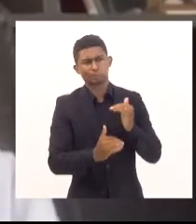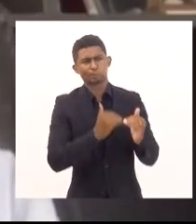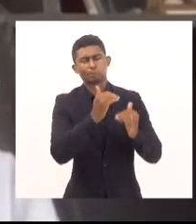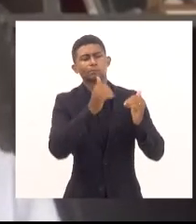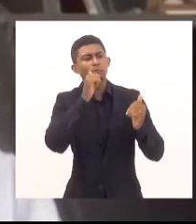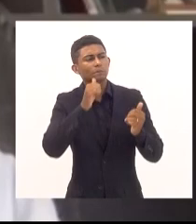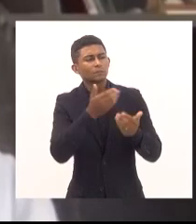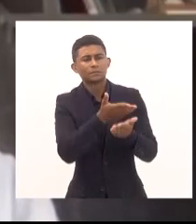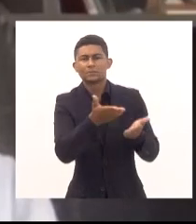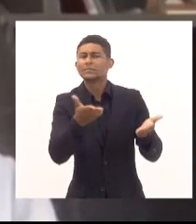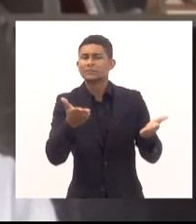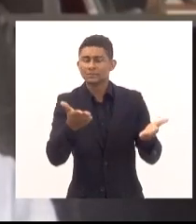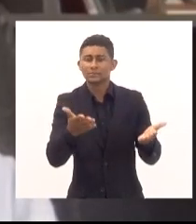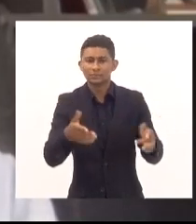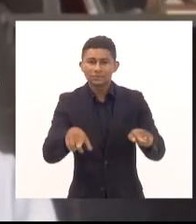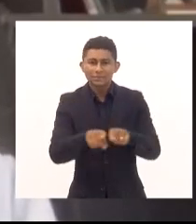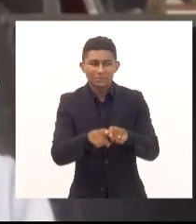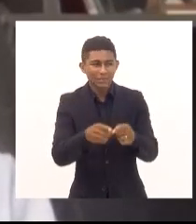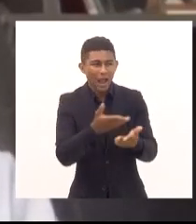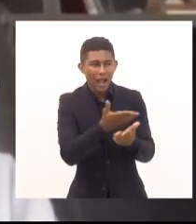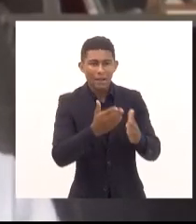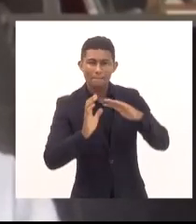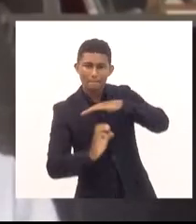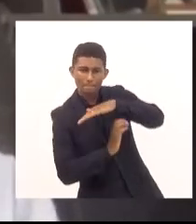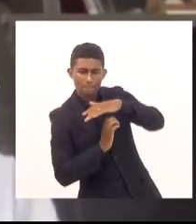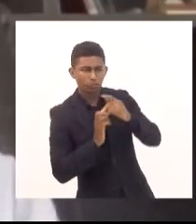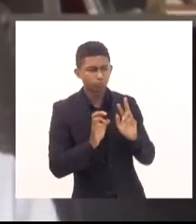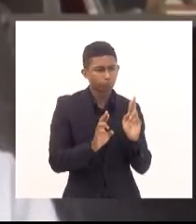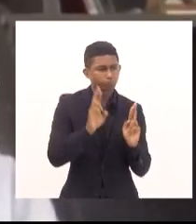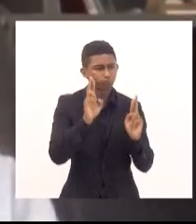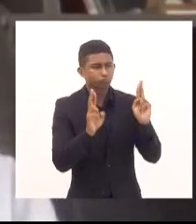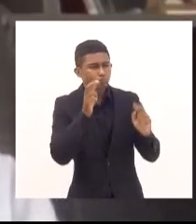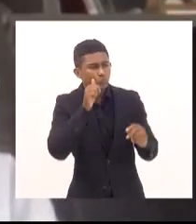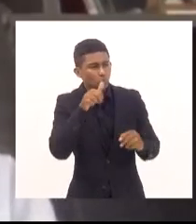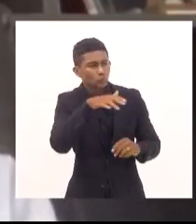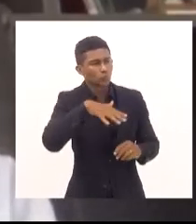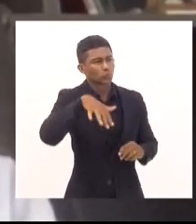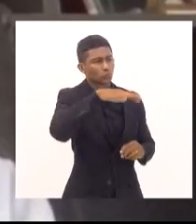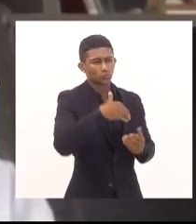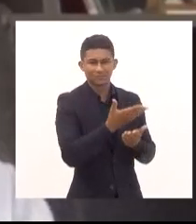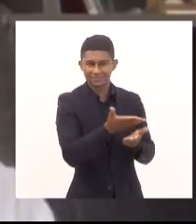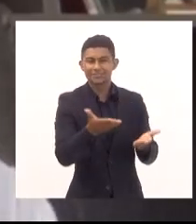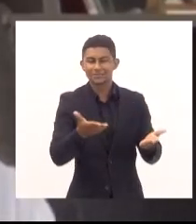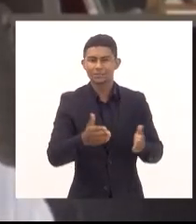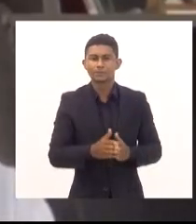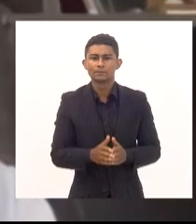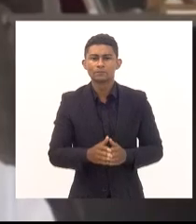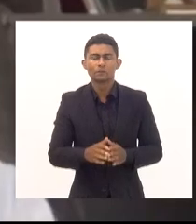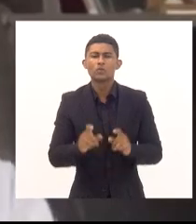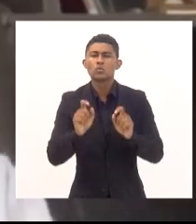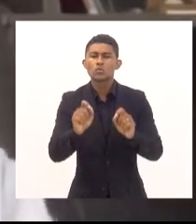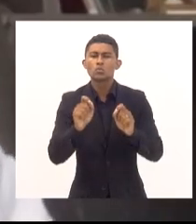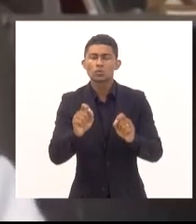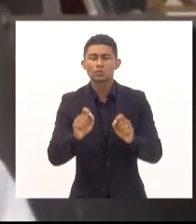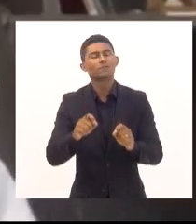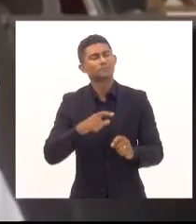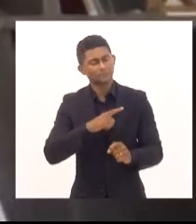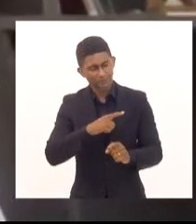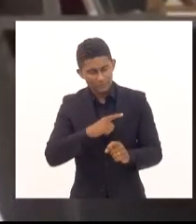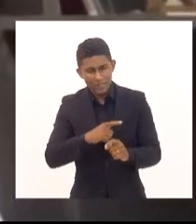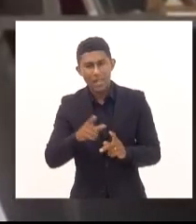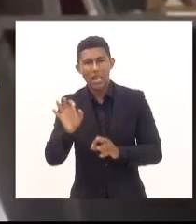mulher, para o empreendedorismo da mulher, através do programa